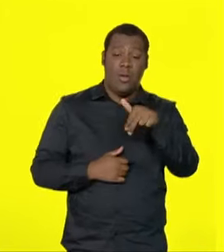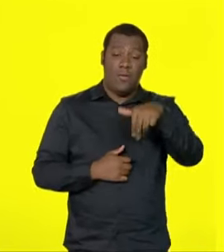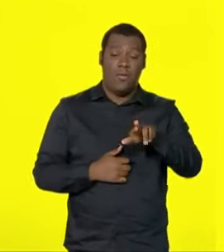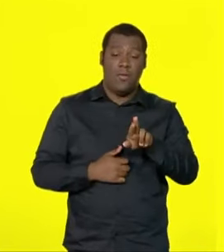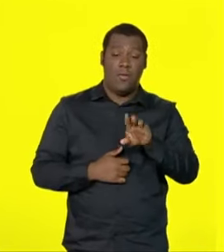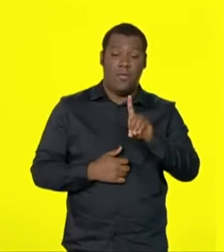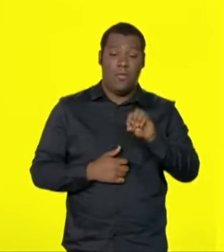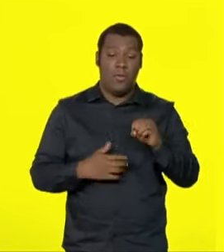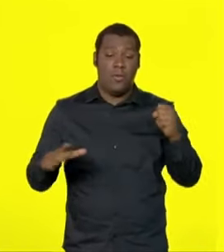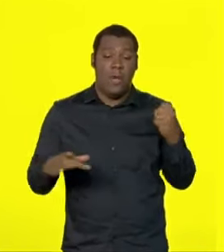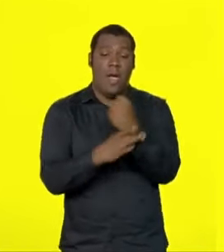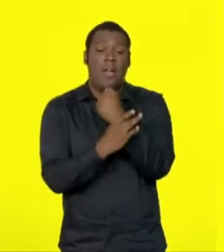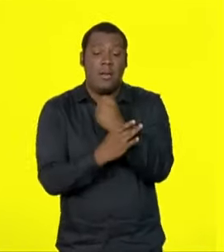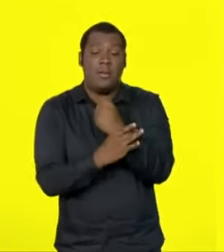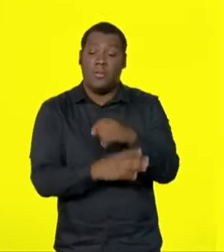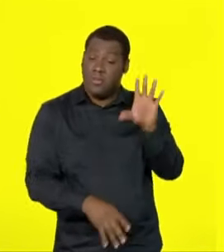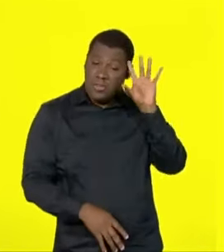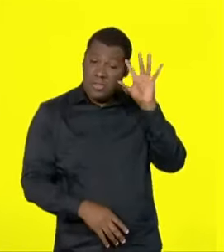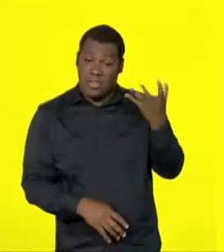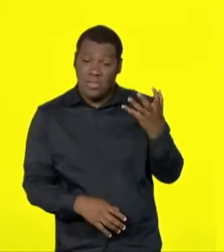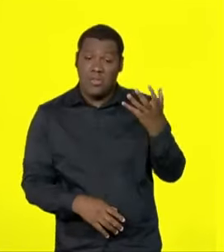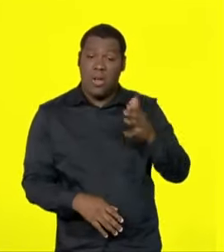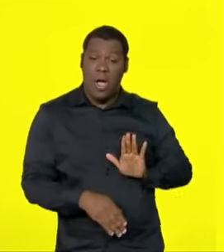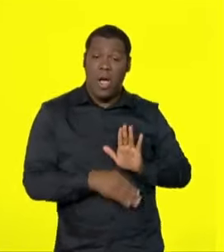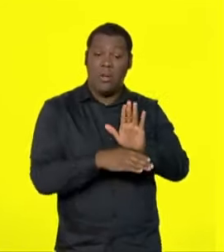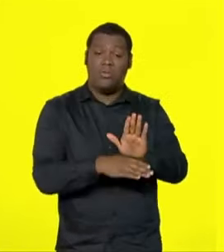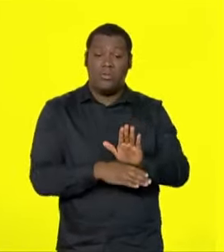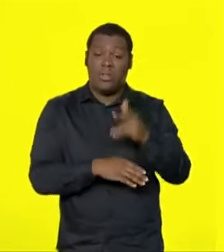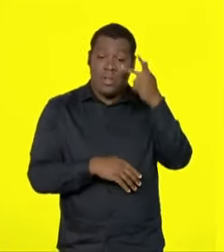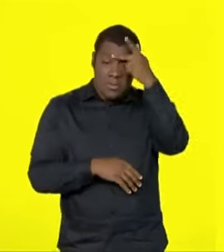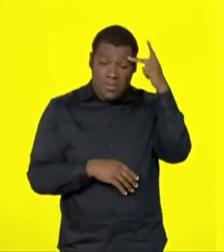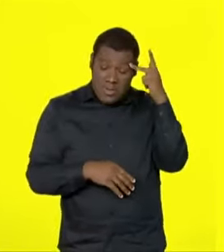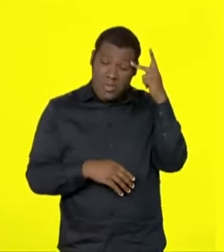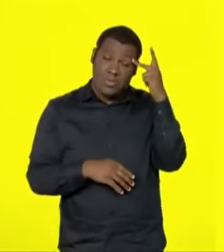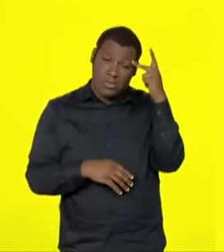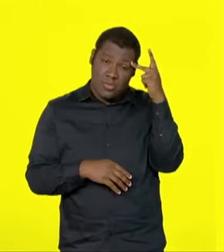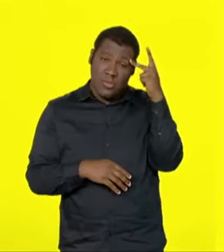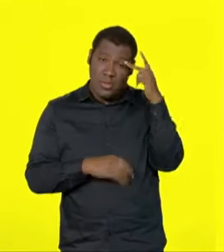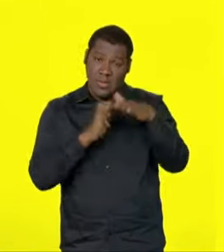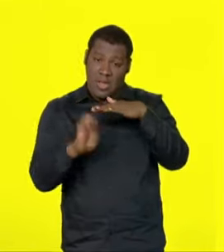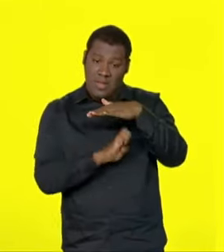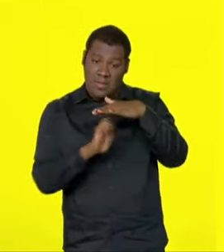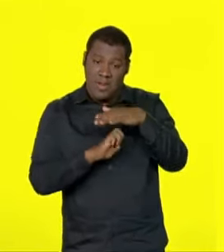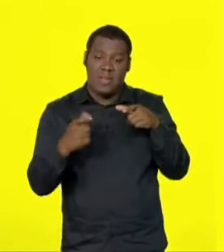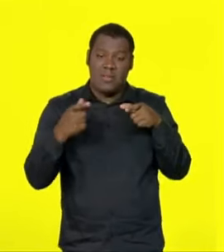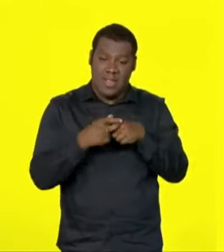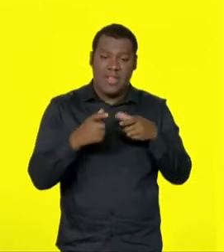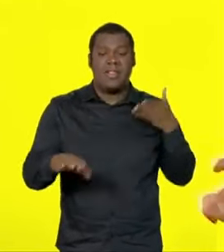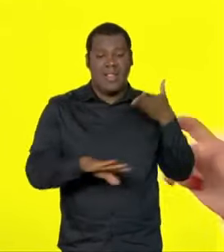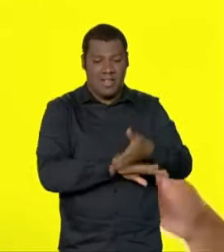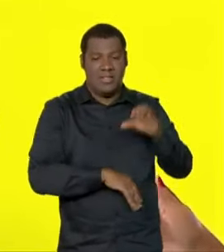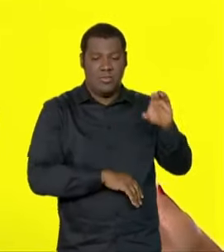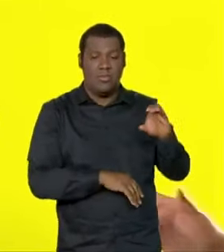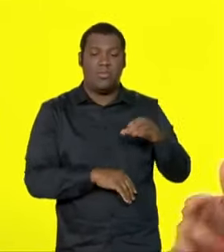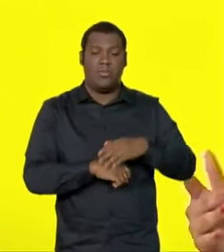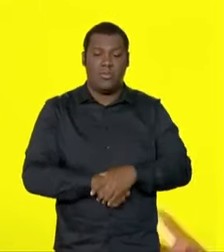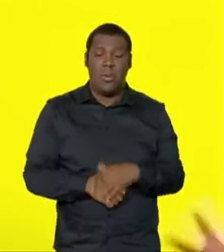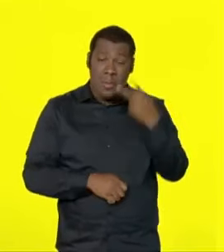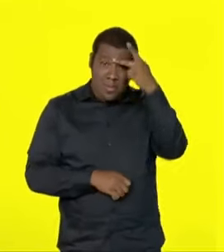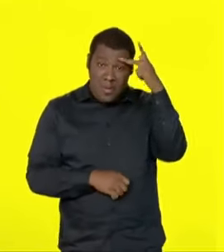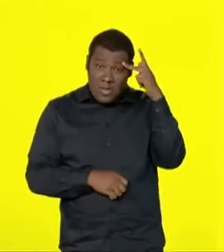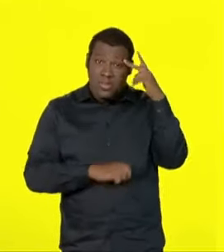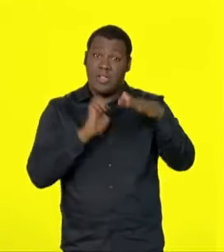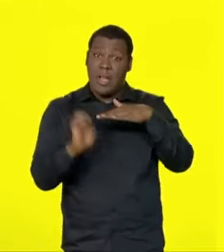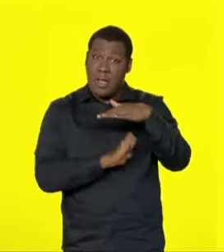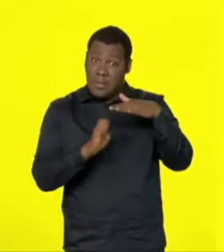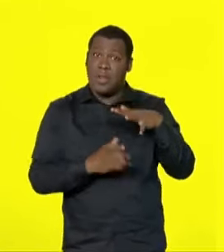Garantidor, resolveu a garantia para os pequenos. O público são os empresários que estejam no Cadastro